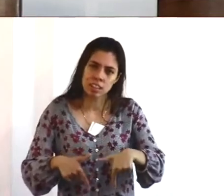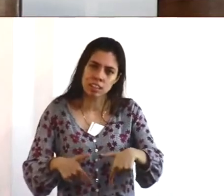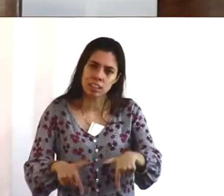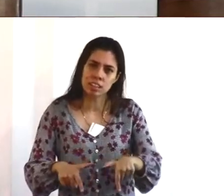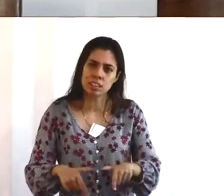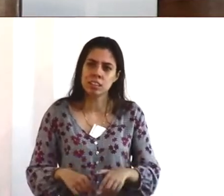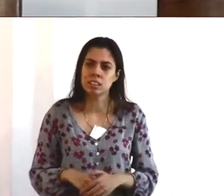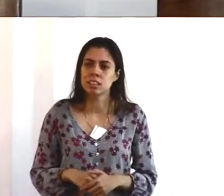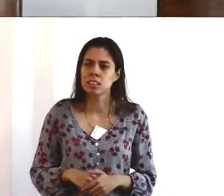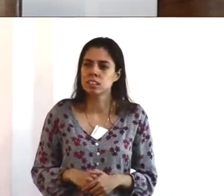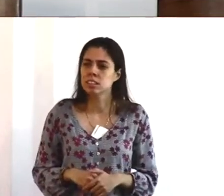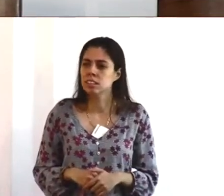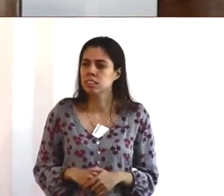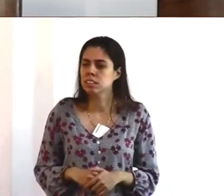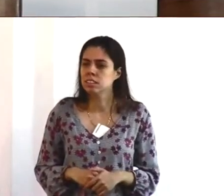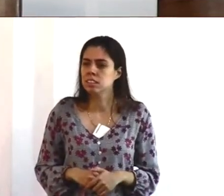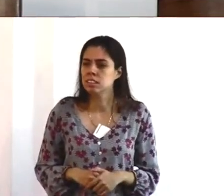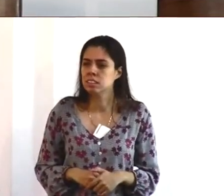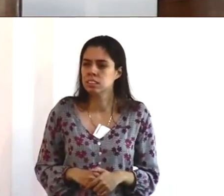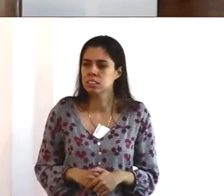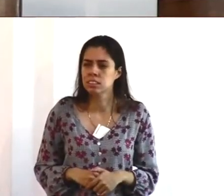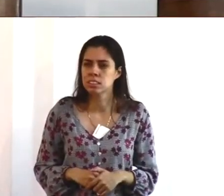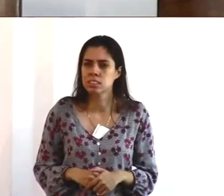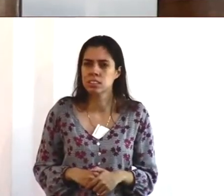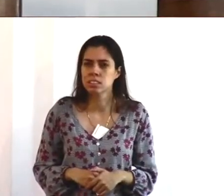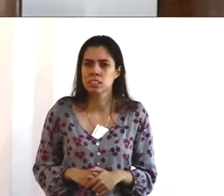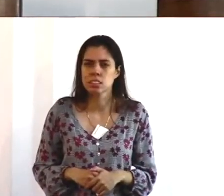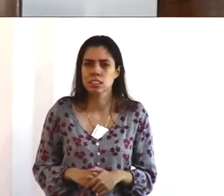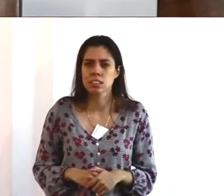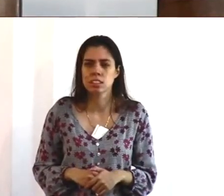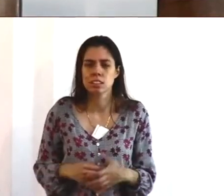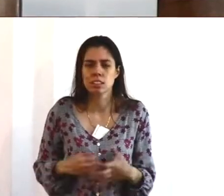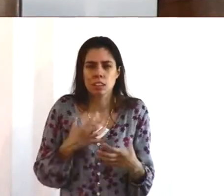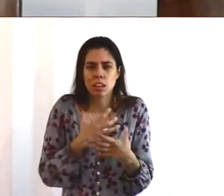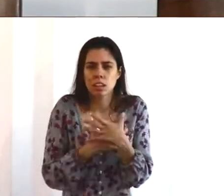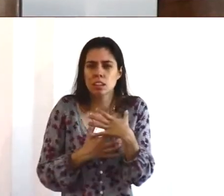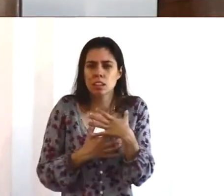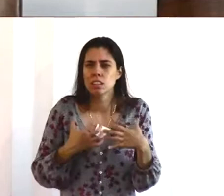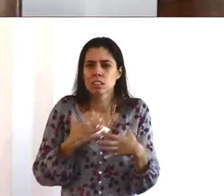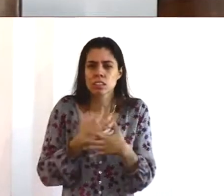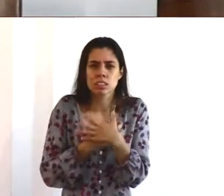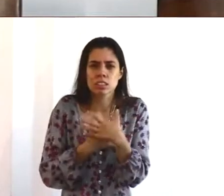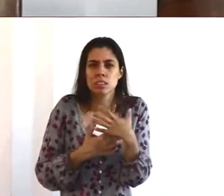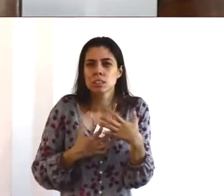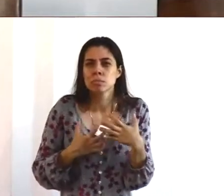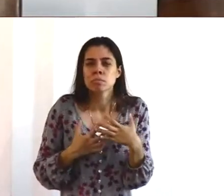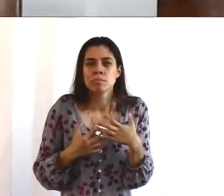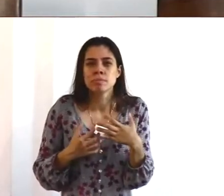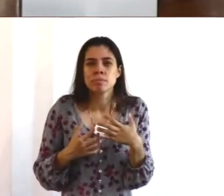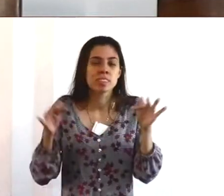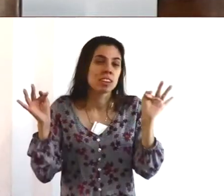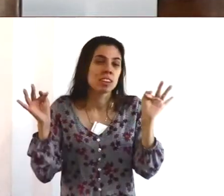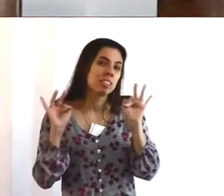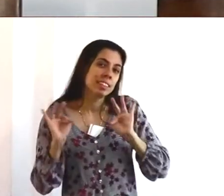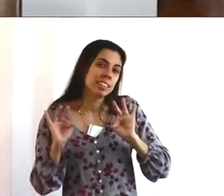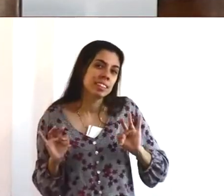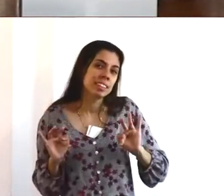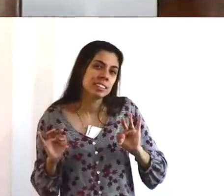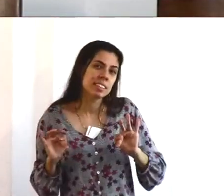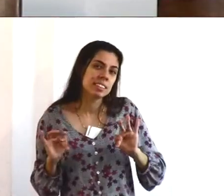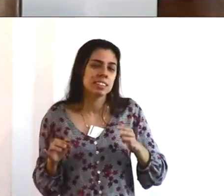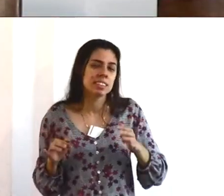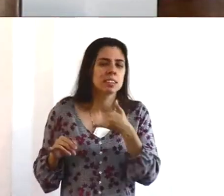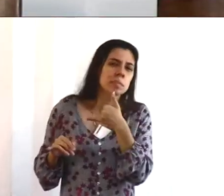que é um misto de emoções. Uma hora nós estamos alegres, outra hora nós